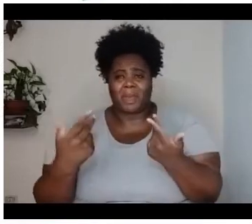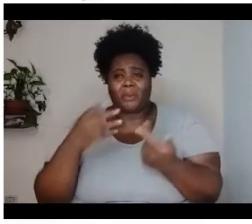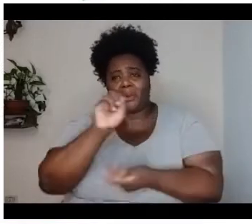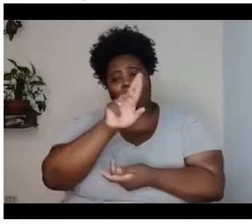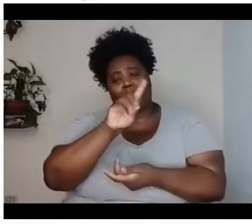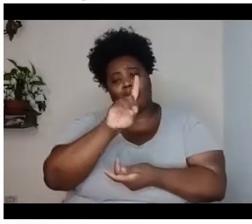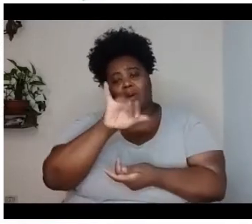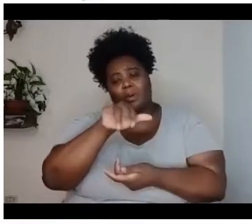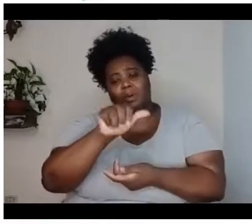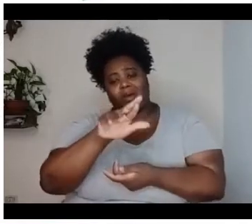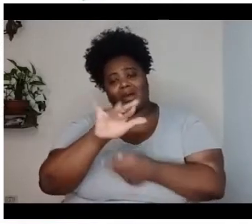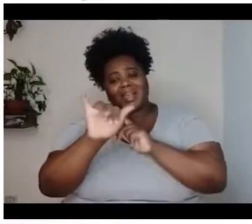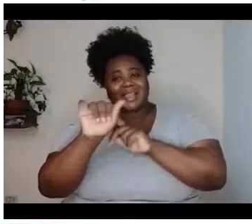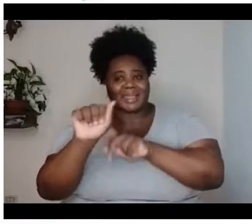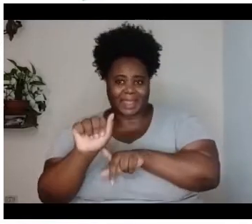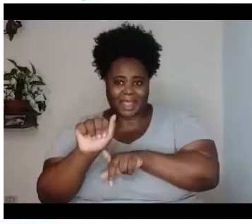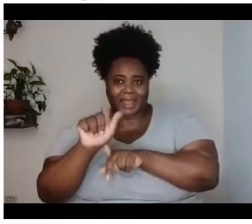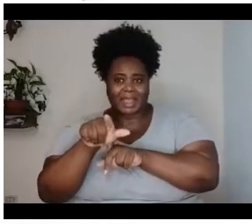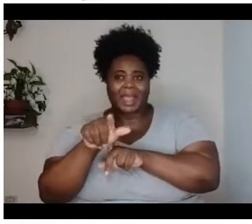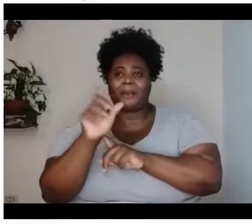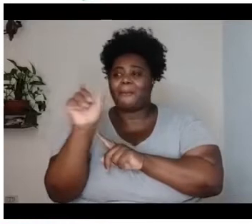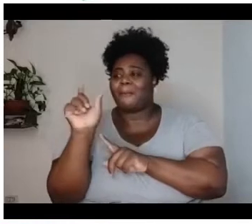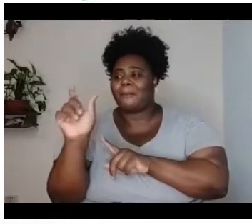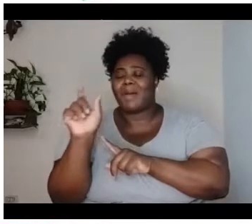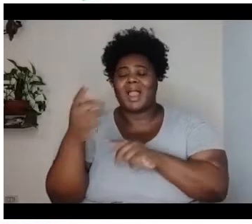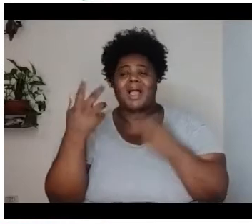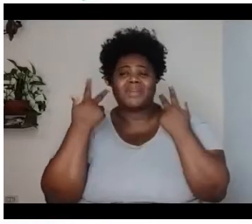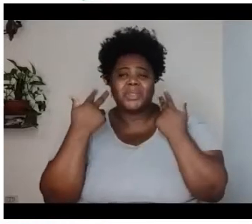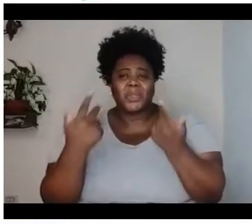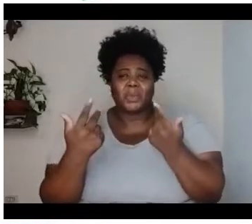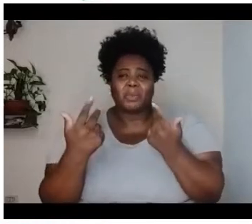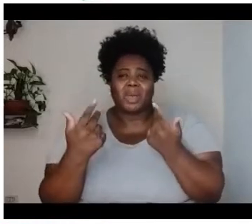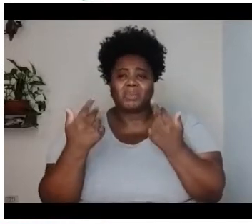significado mais comum da palavra, ordinária